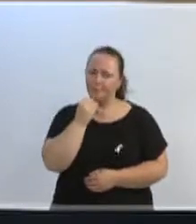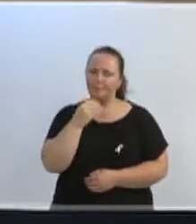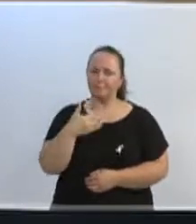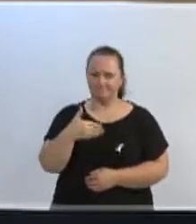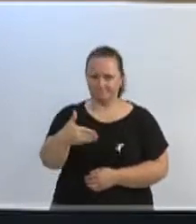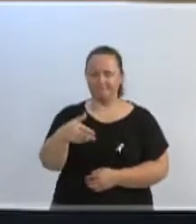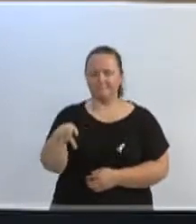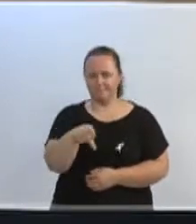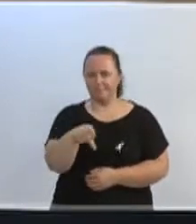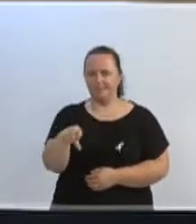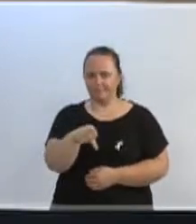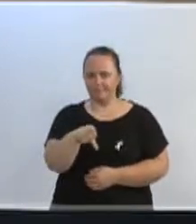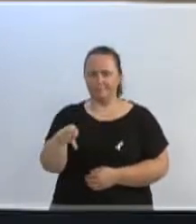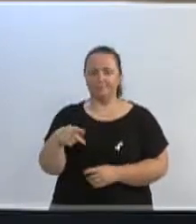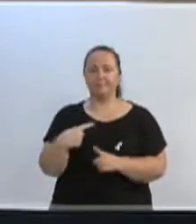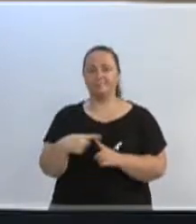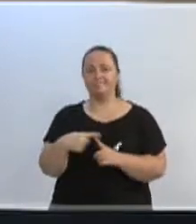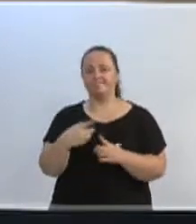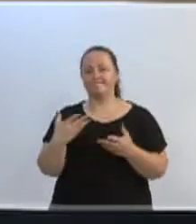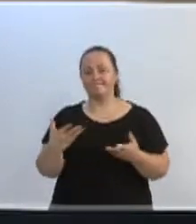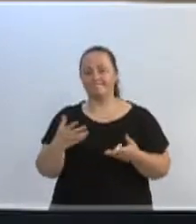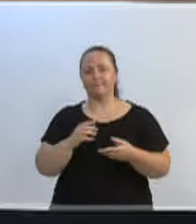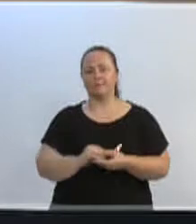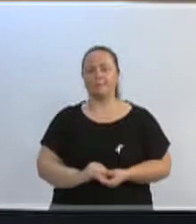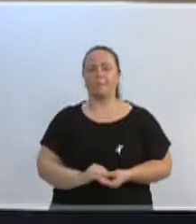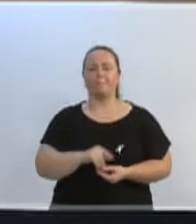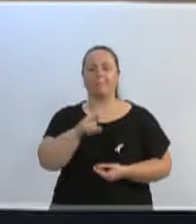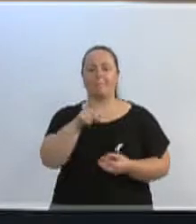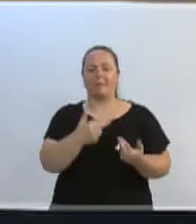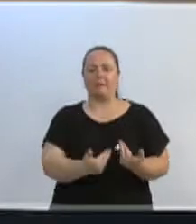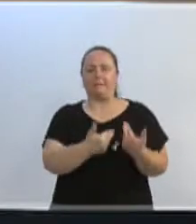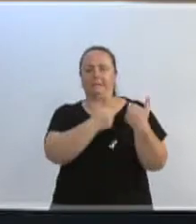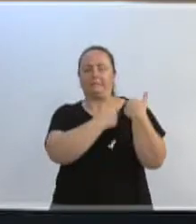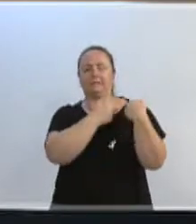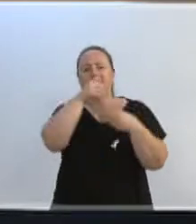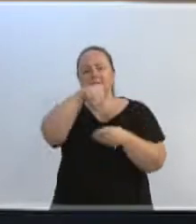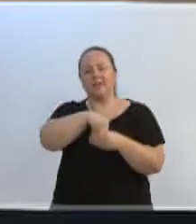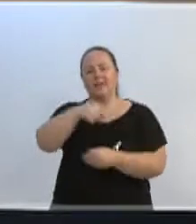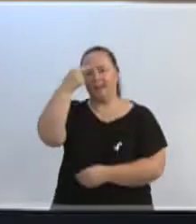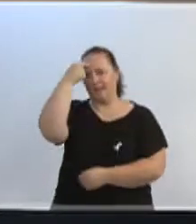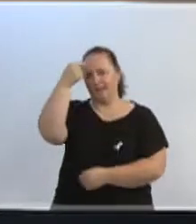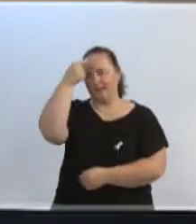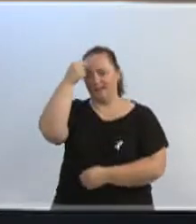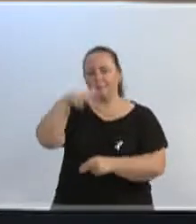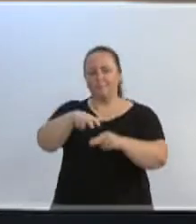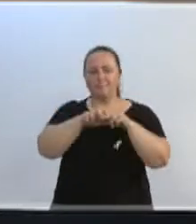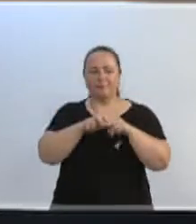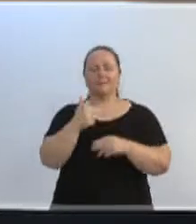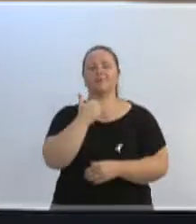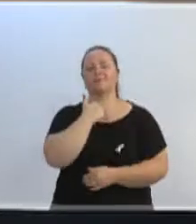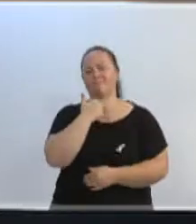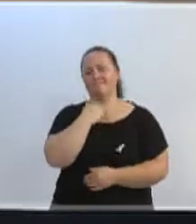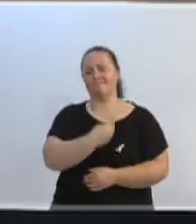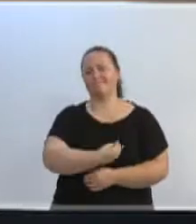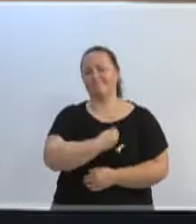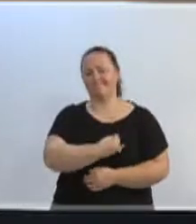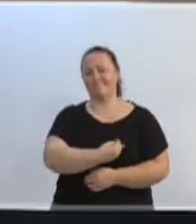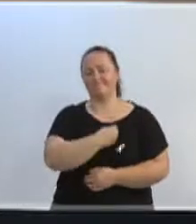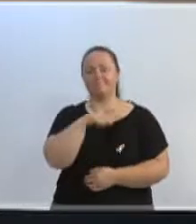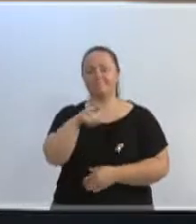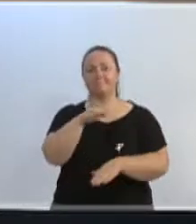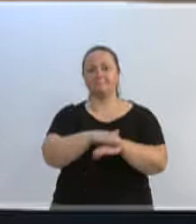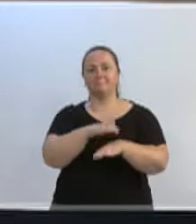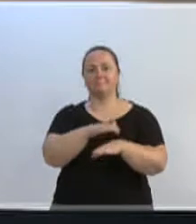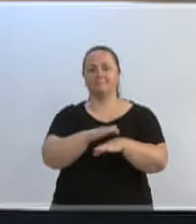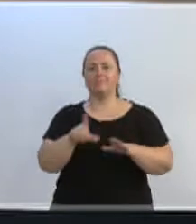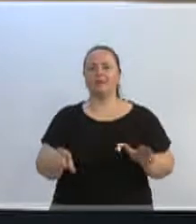Cunha, em função também das suas responsabilidades na universidade, não se pôde fazer presente. O vereador que foi autor